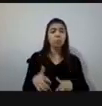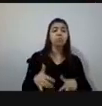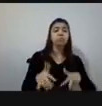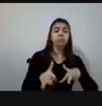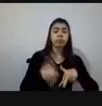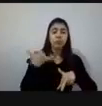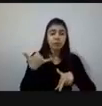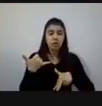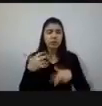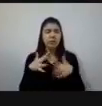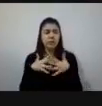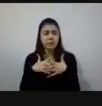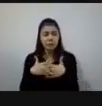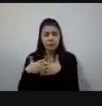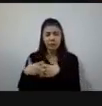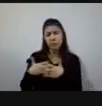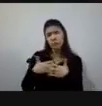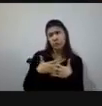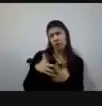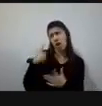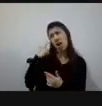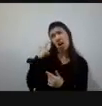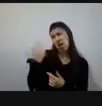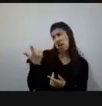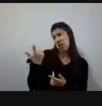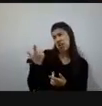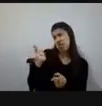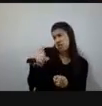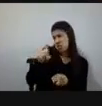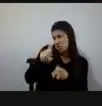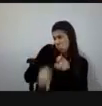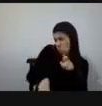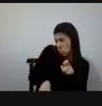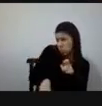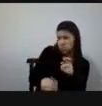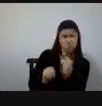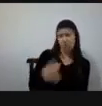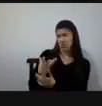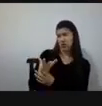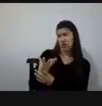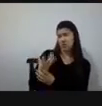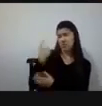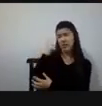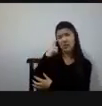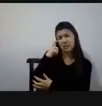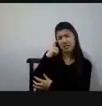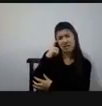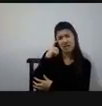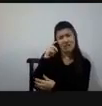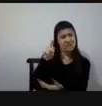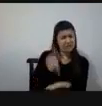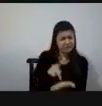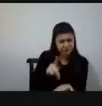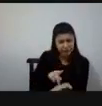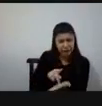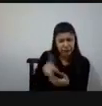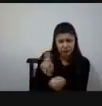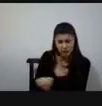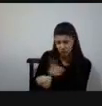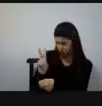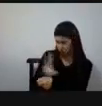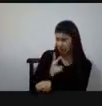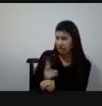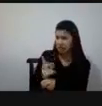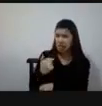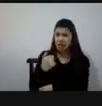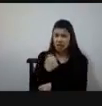não aconteceu um estupro, será que realmente isso é uma violência? Será que realmente eu estou sofrendo um